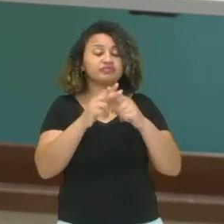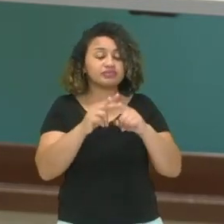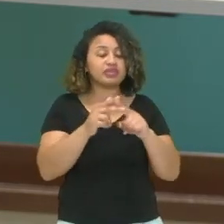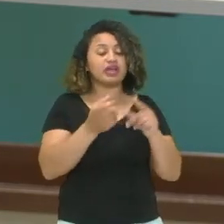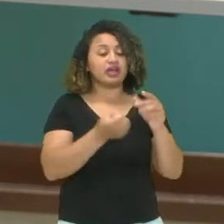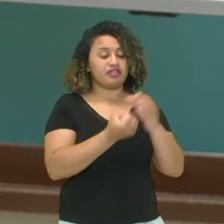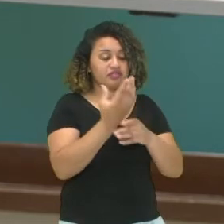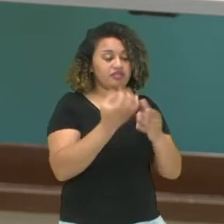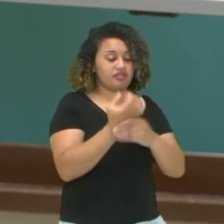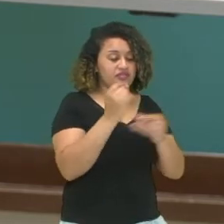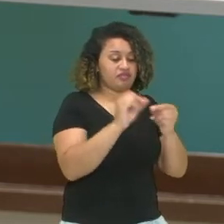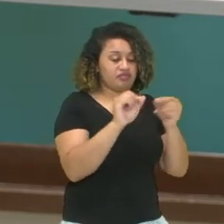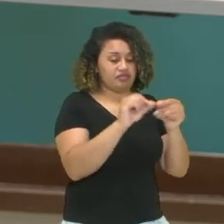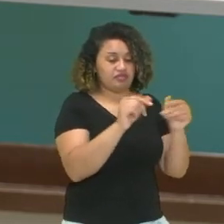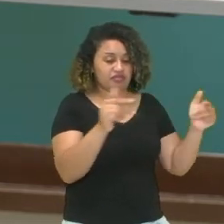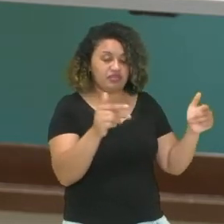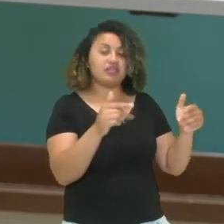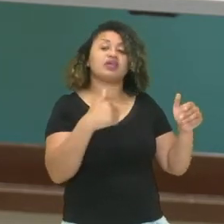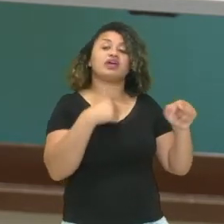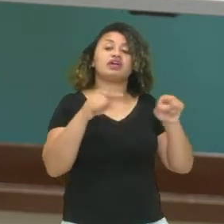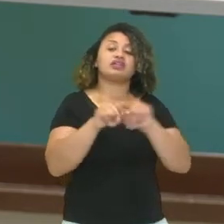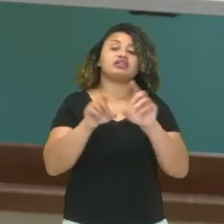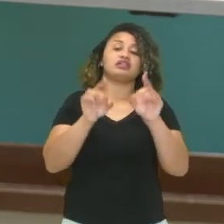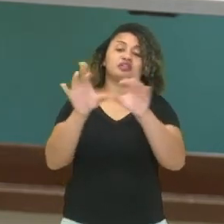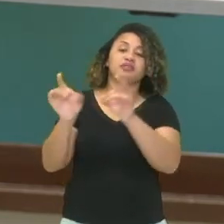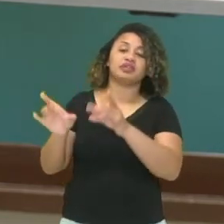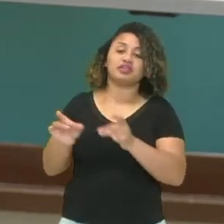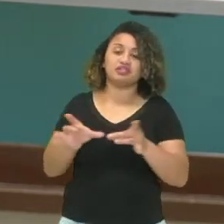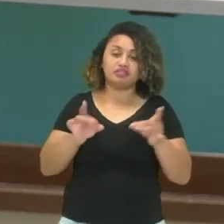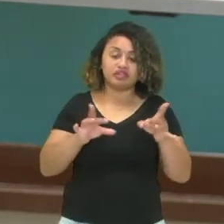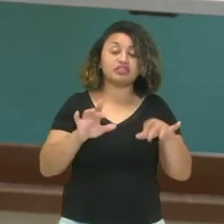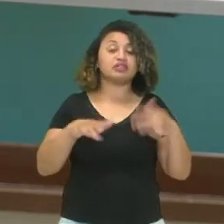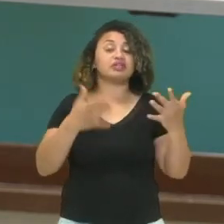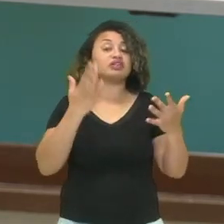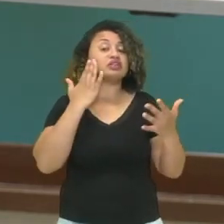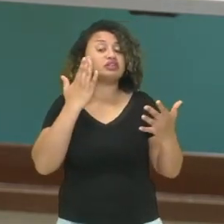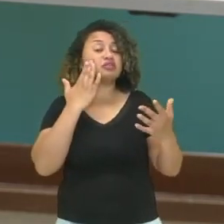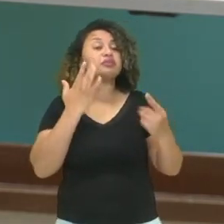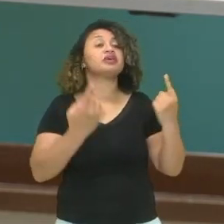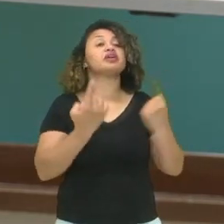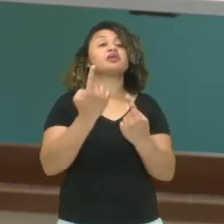dessas peças e também a venda, ou seja, elas vão saber que